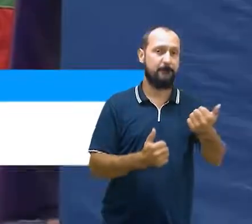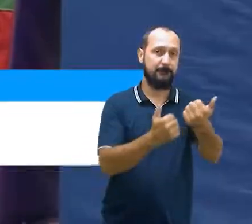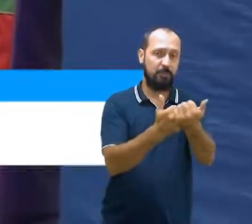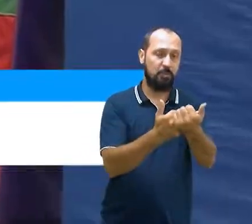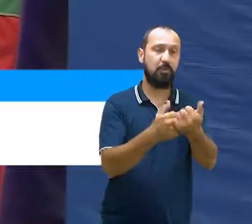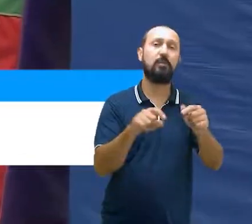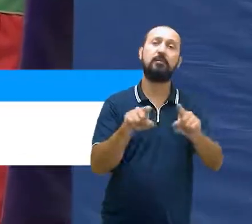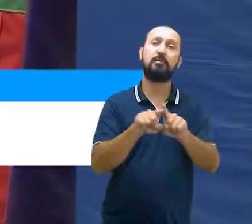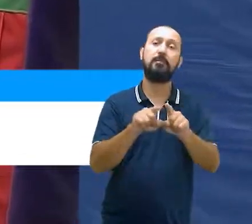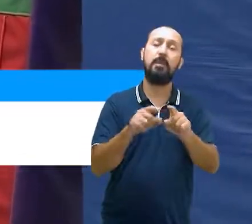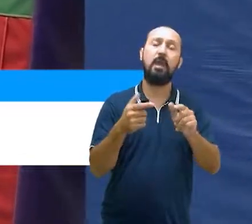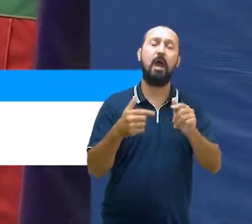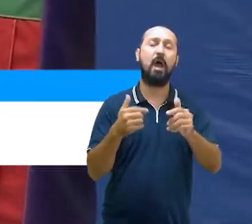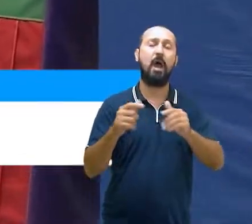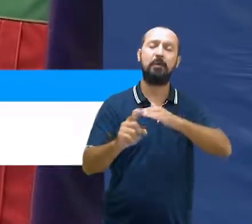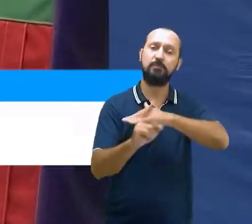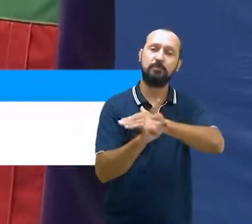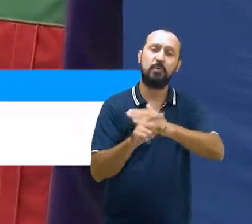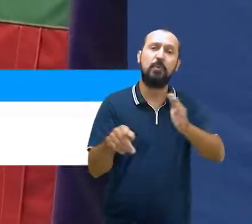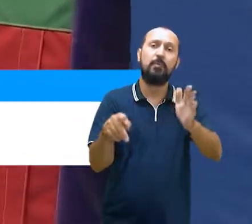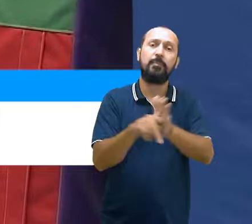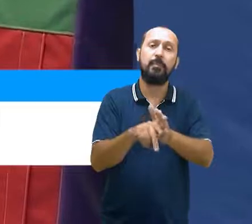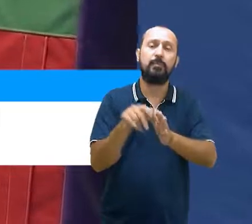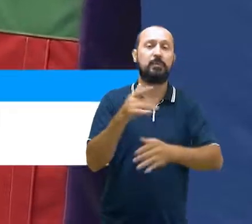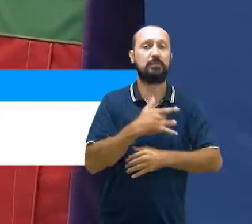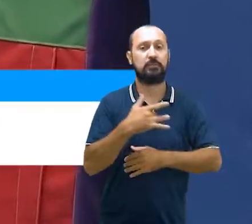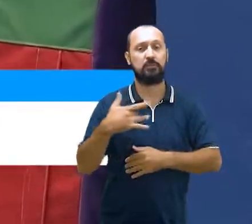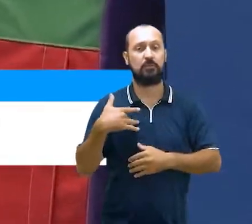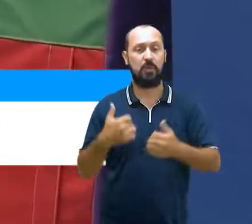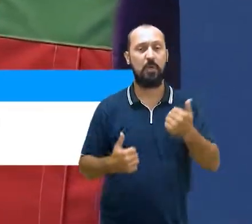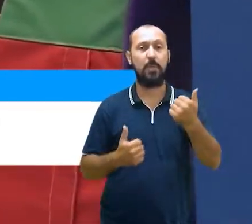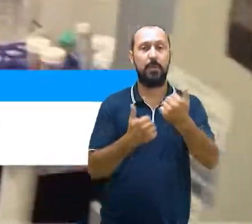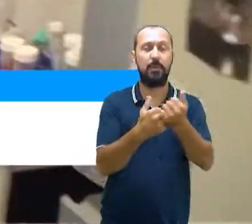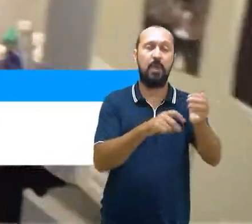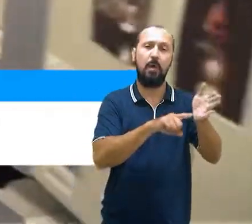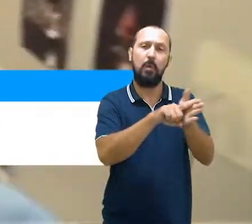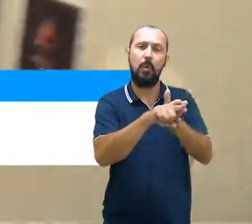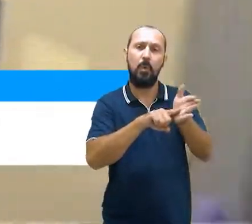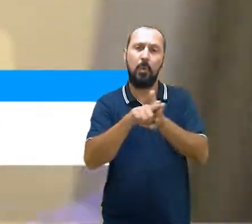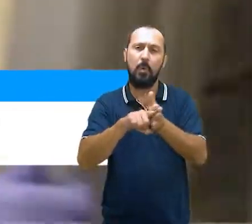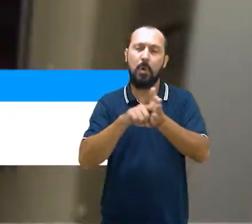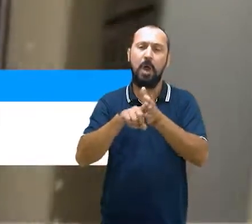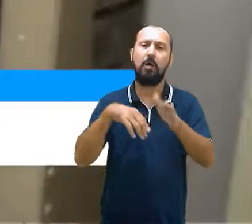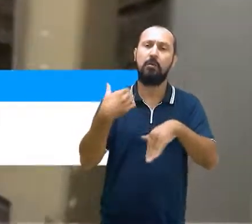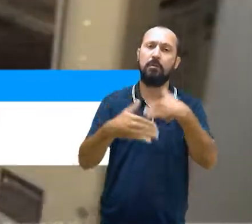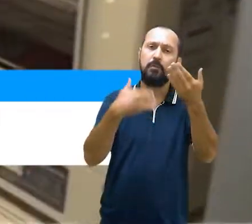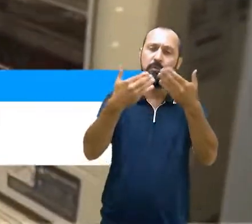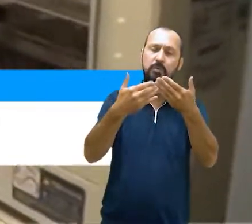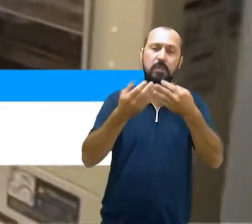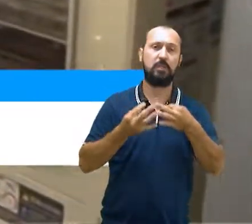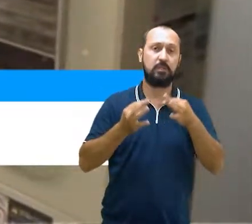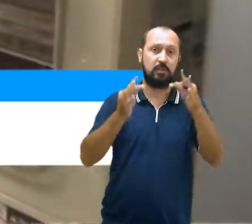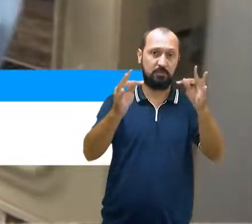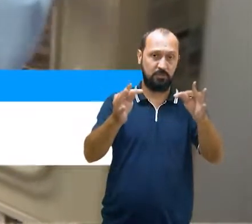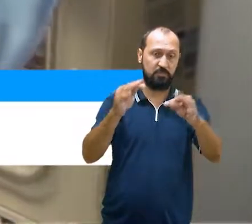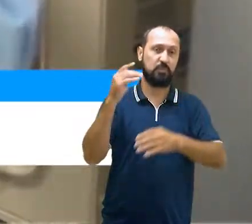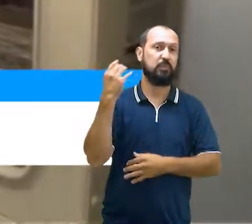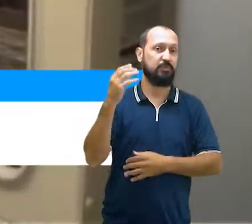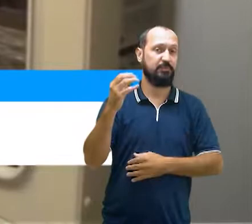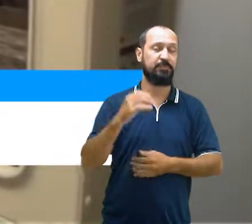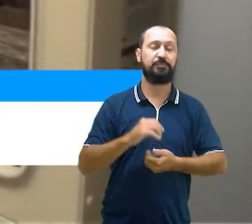definição e o controle de ações e serviços de saúde, além do apoio à pesquisa e ao